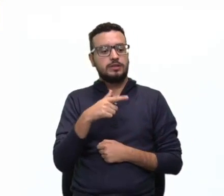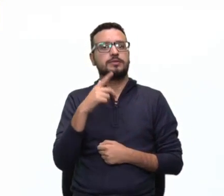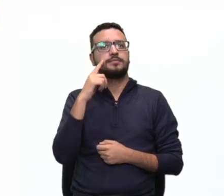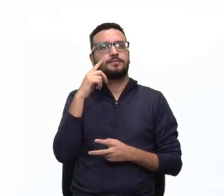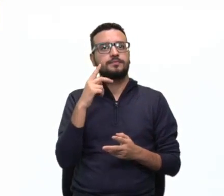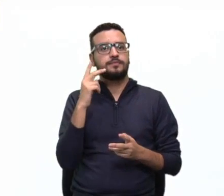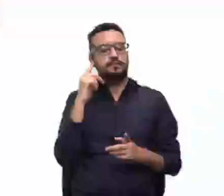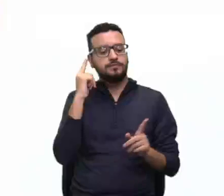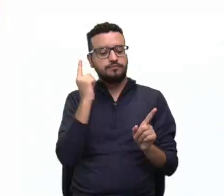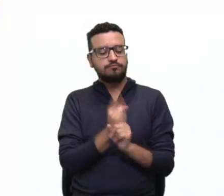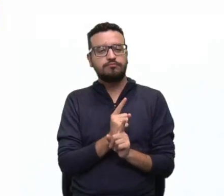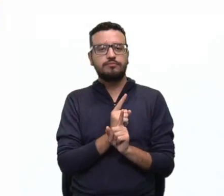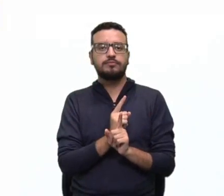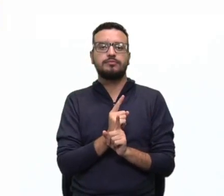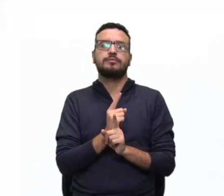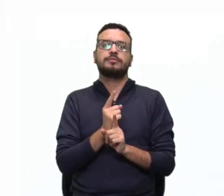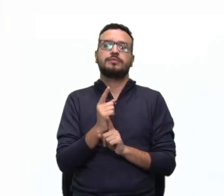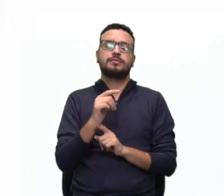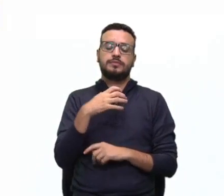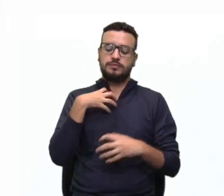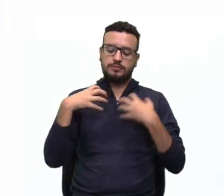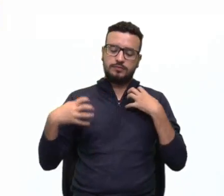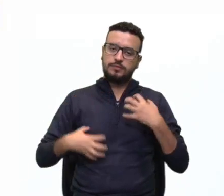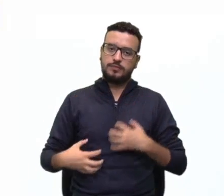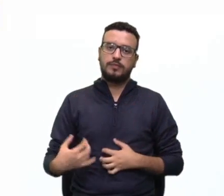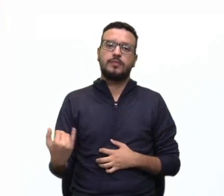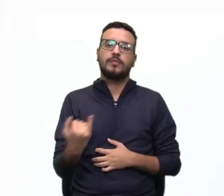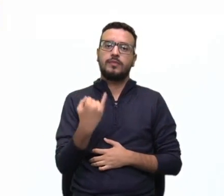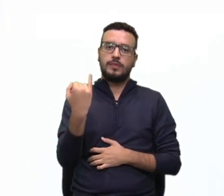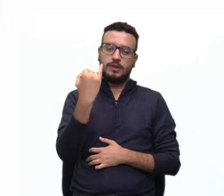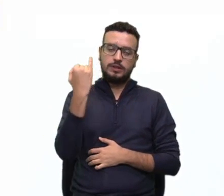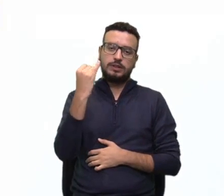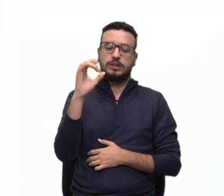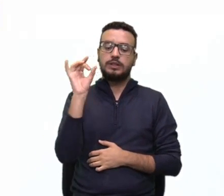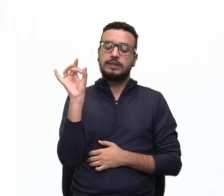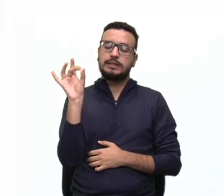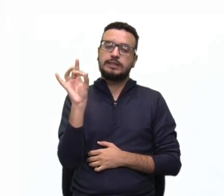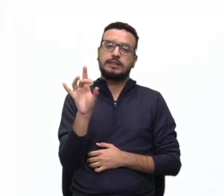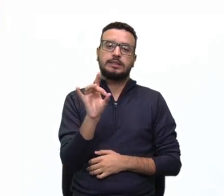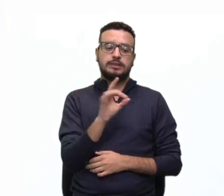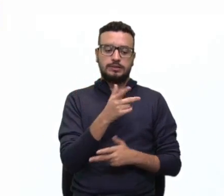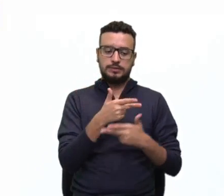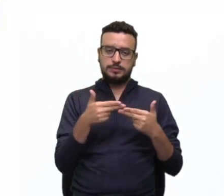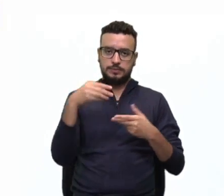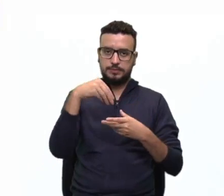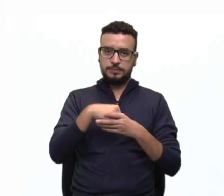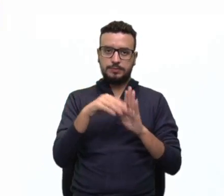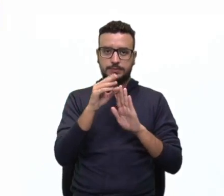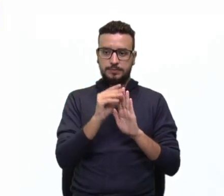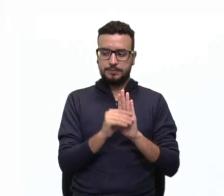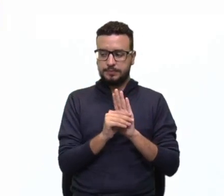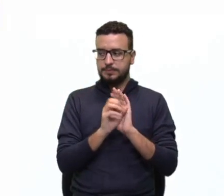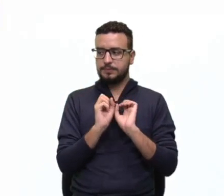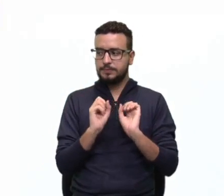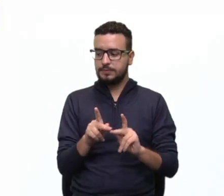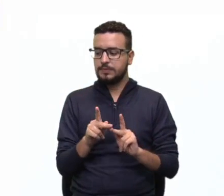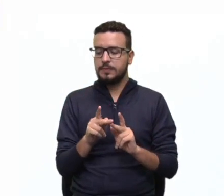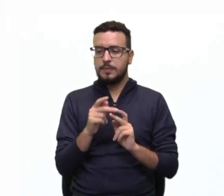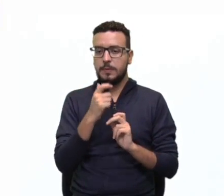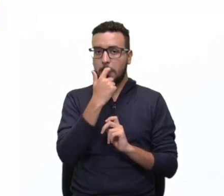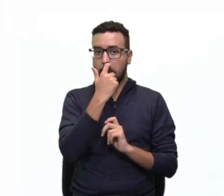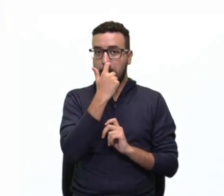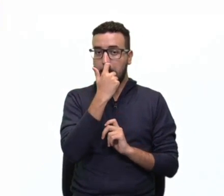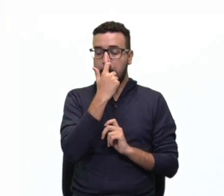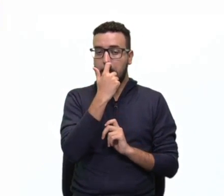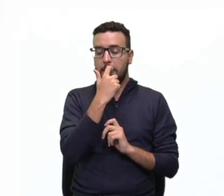em cada aspecto, cada conteúdo, tá? Que eu vou mostrar para vocês. Bom,